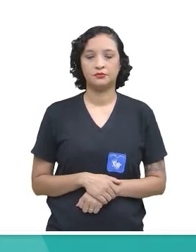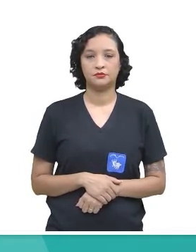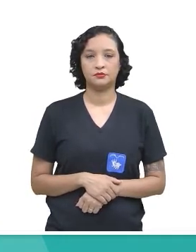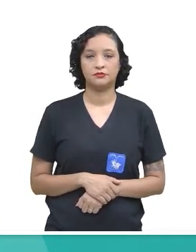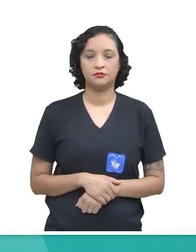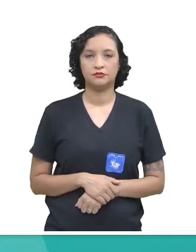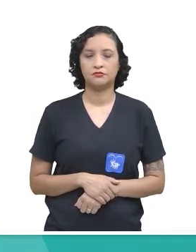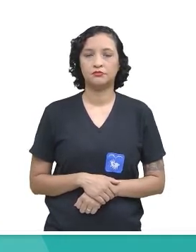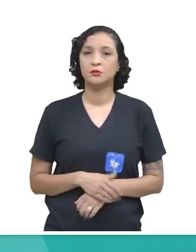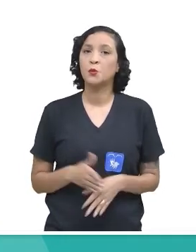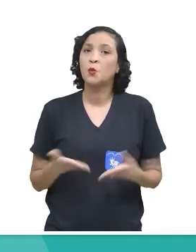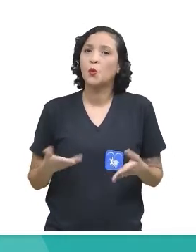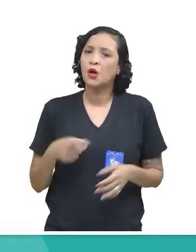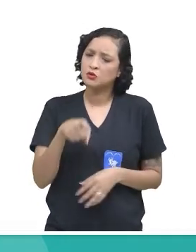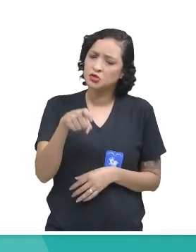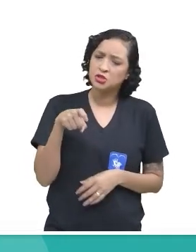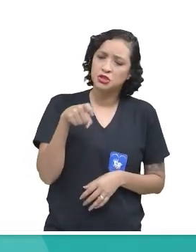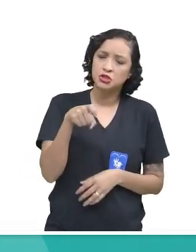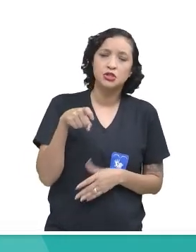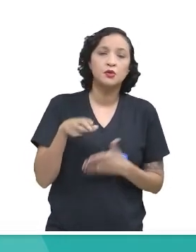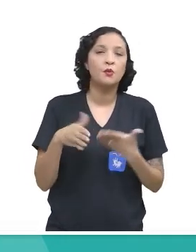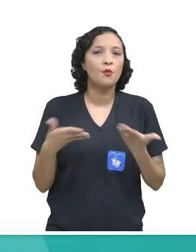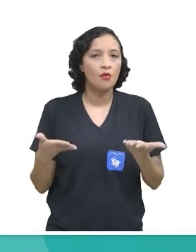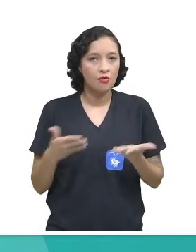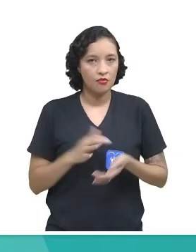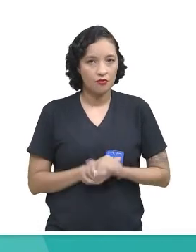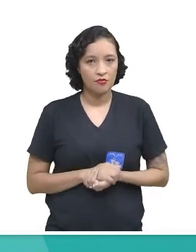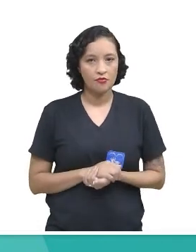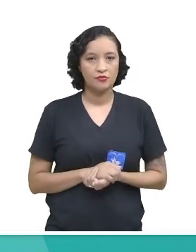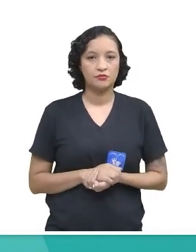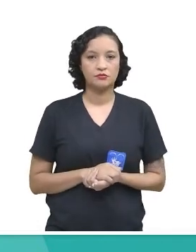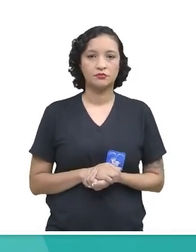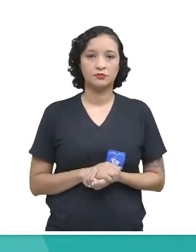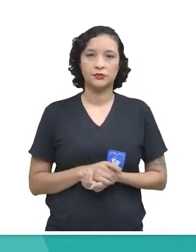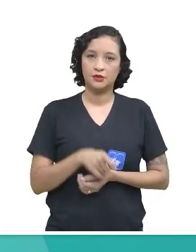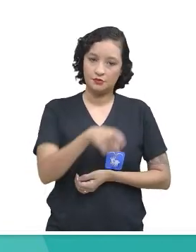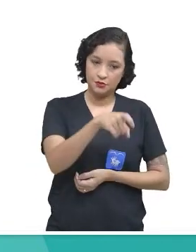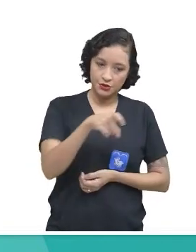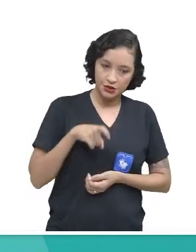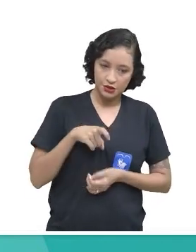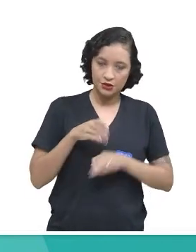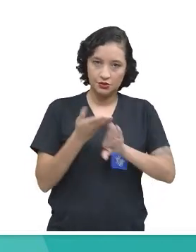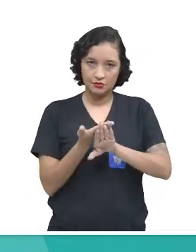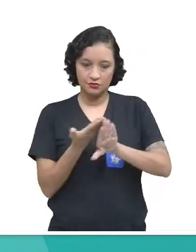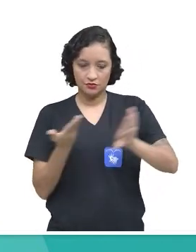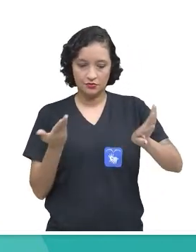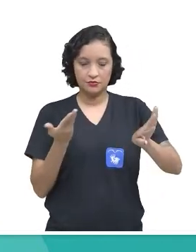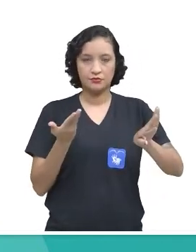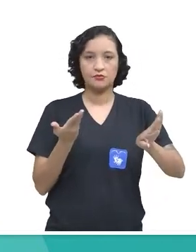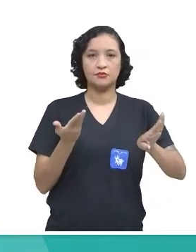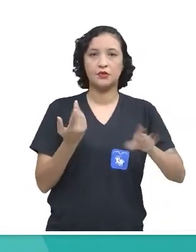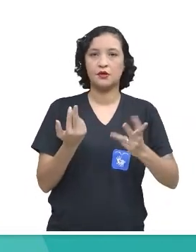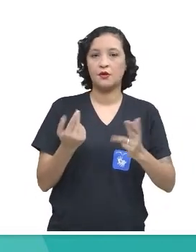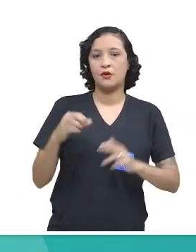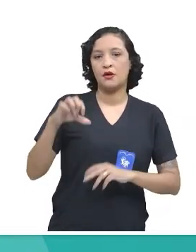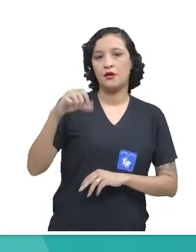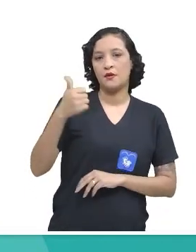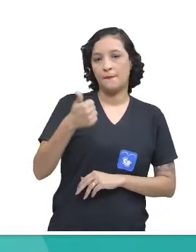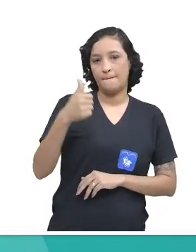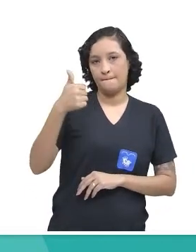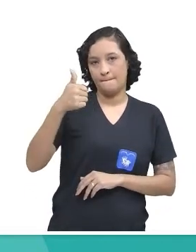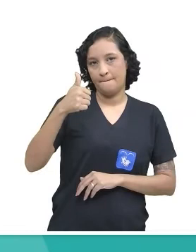O valor desse x e não de 90x. Então, a gente isola o x aqui, iguala